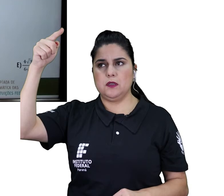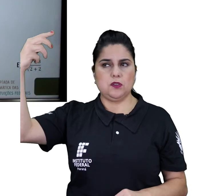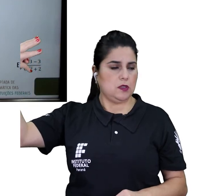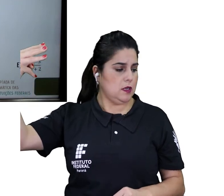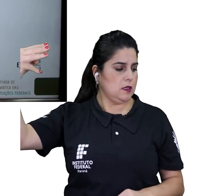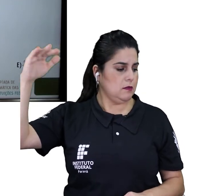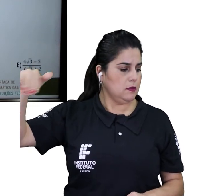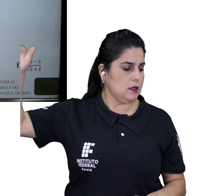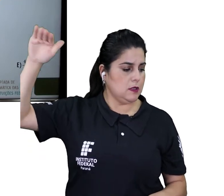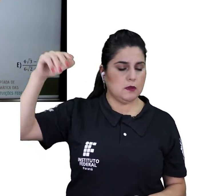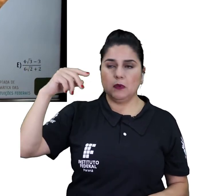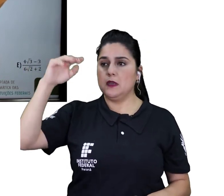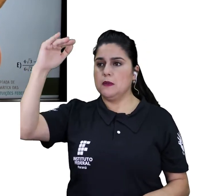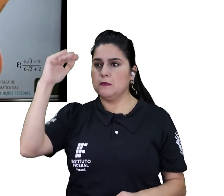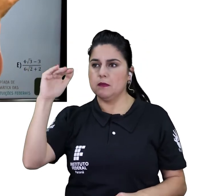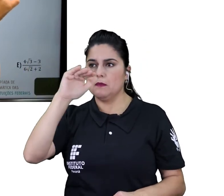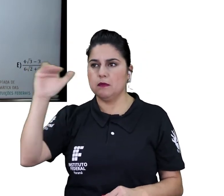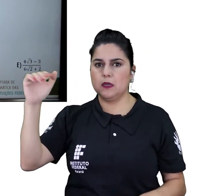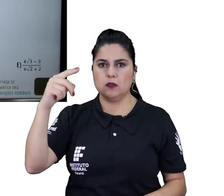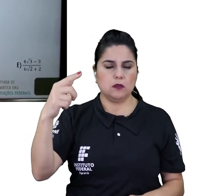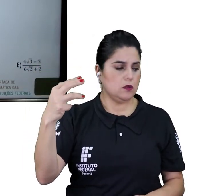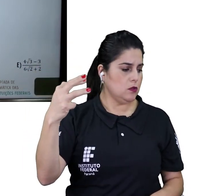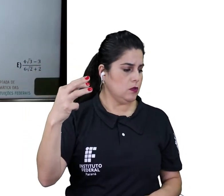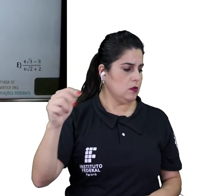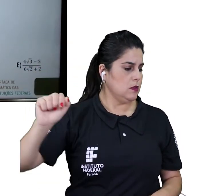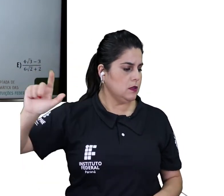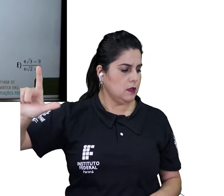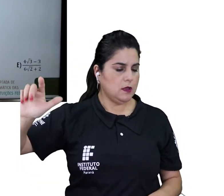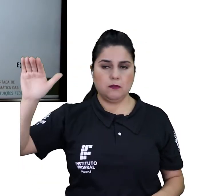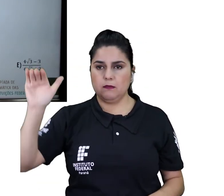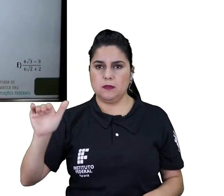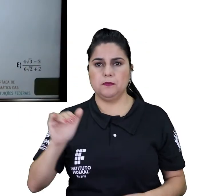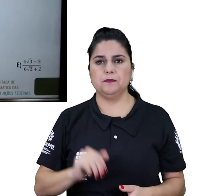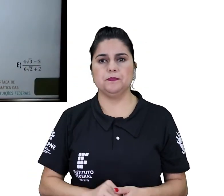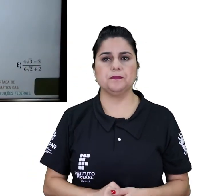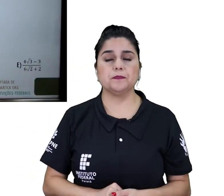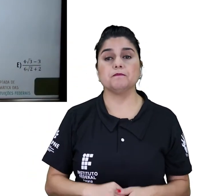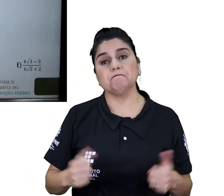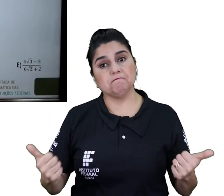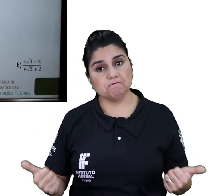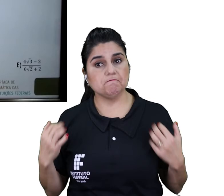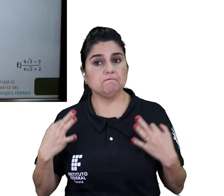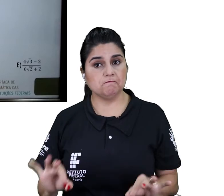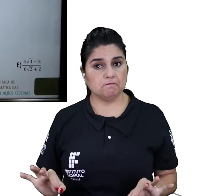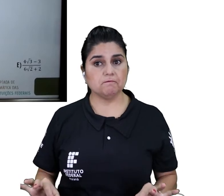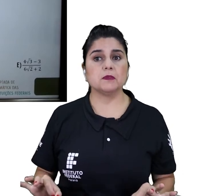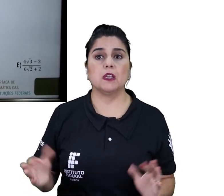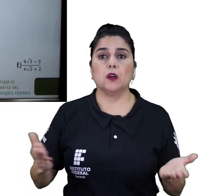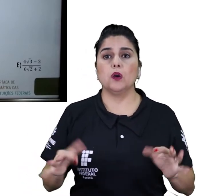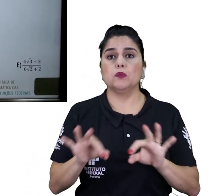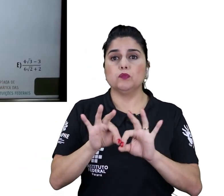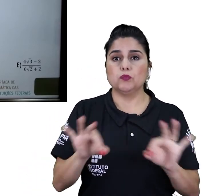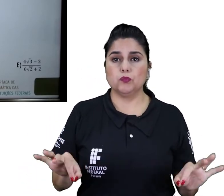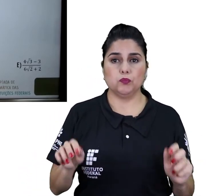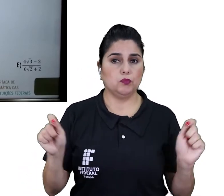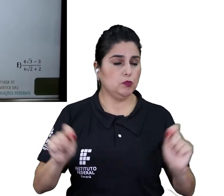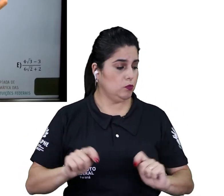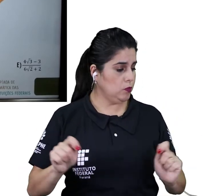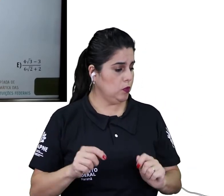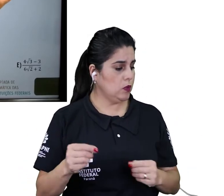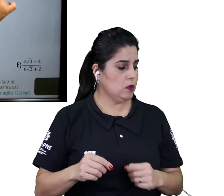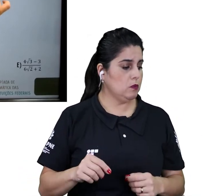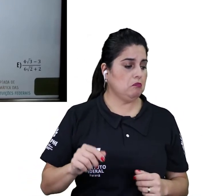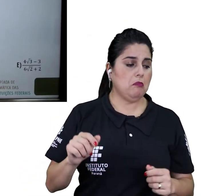e 12L aqui para baixo. Muito bem. Posso simplificar